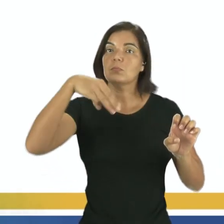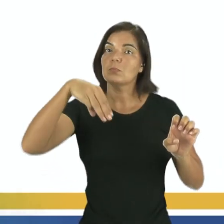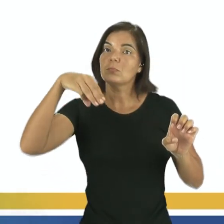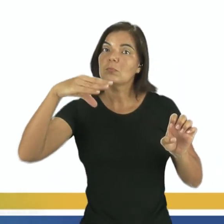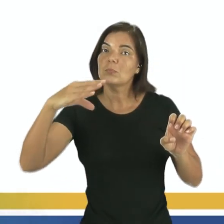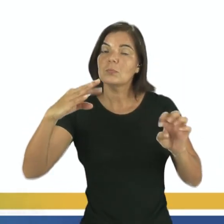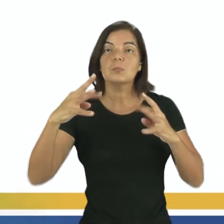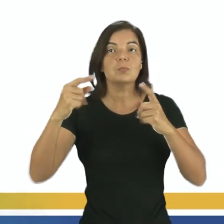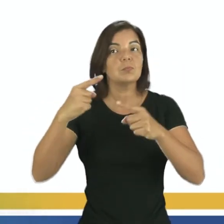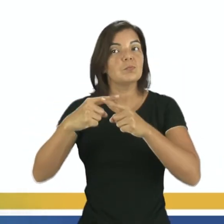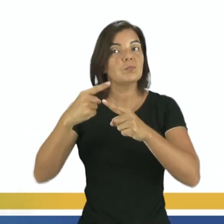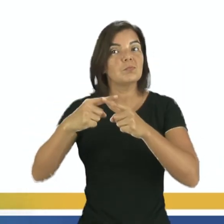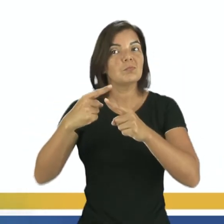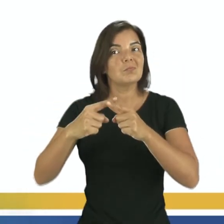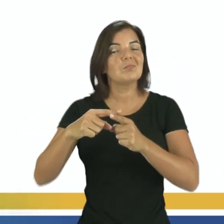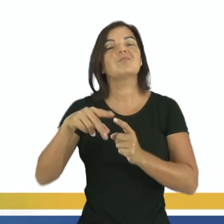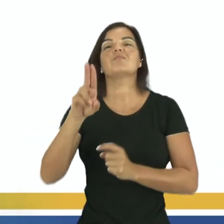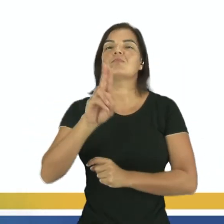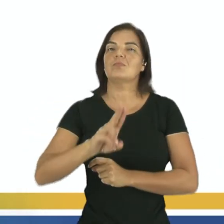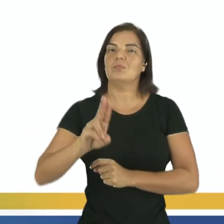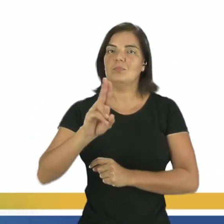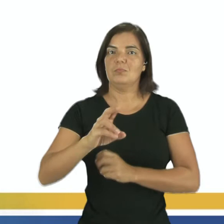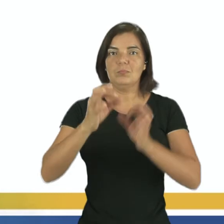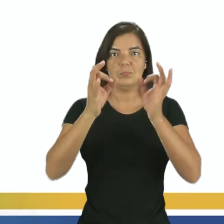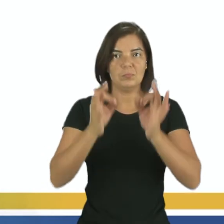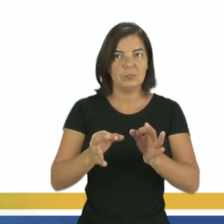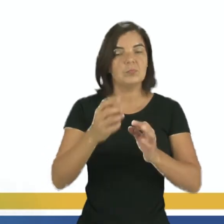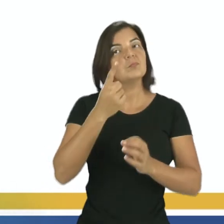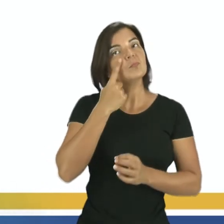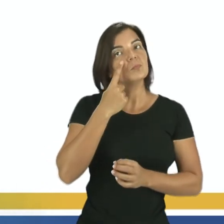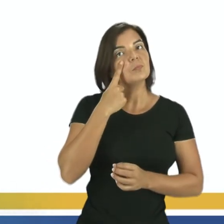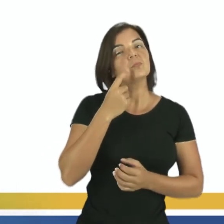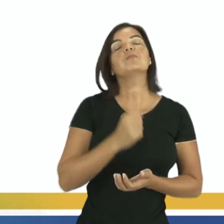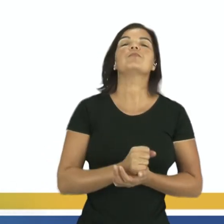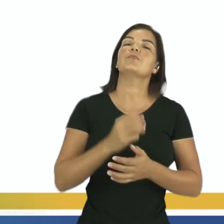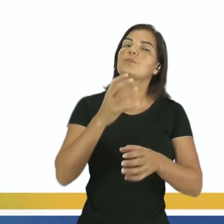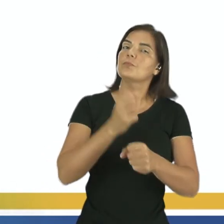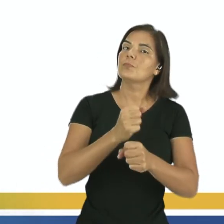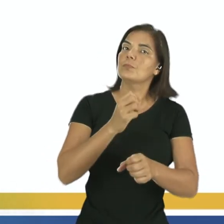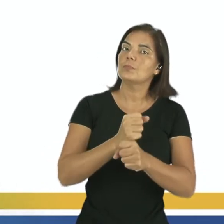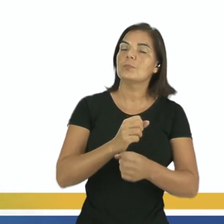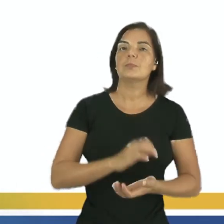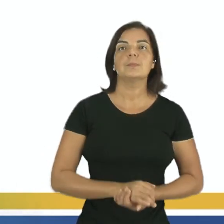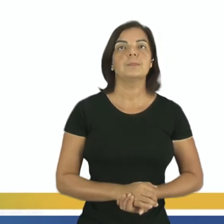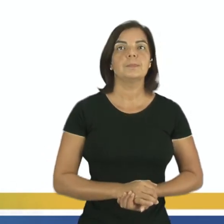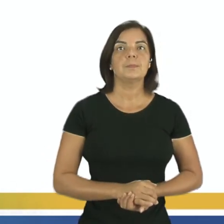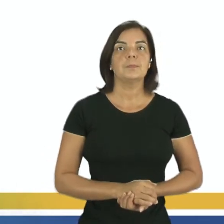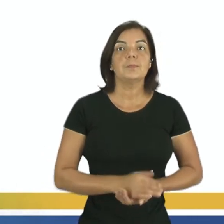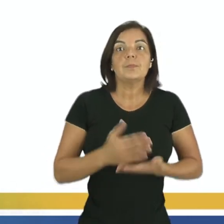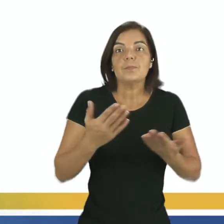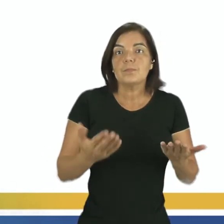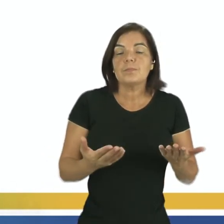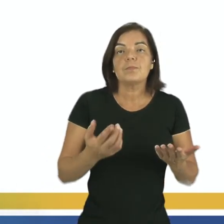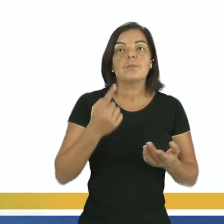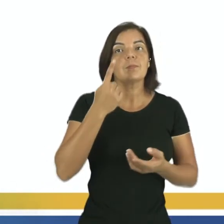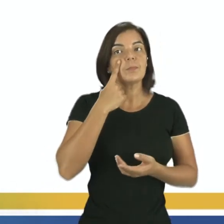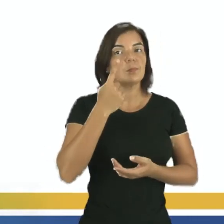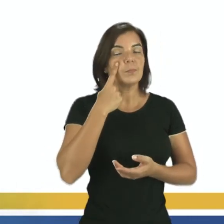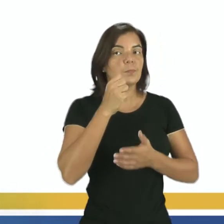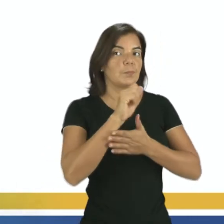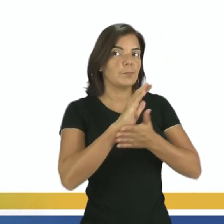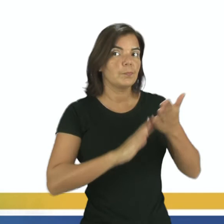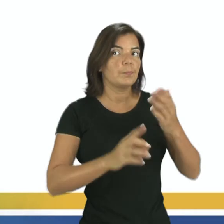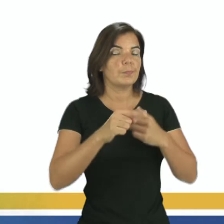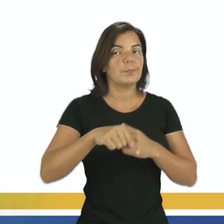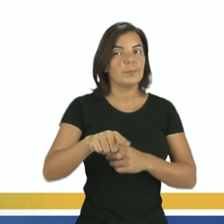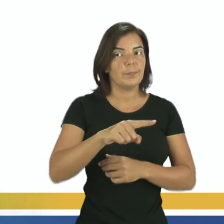eu multiplico todos os números primos usados, certo? Você já viu o cálculo do MDC nas últimas aulas. Então bora fazer aqui o exercício